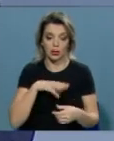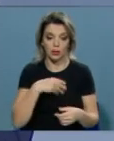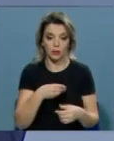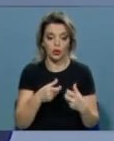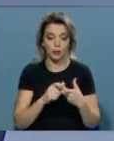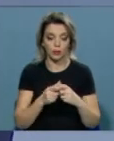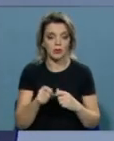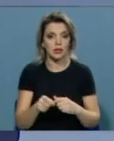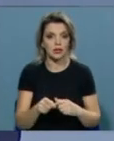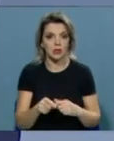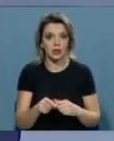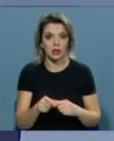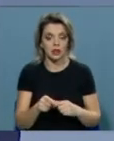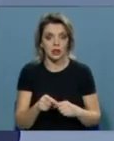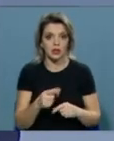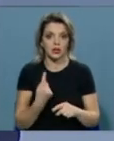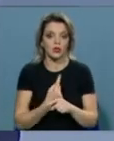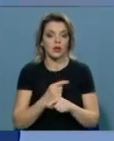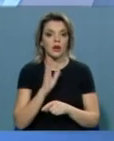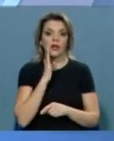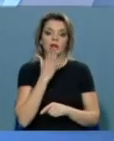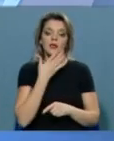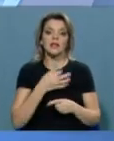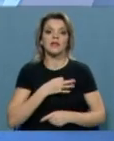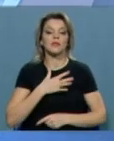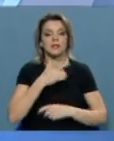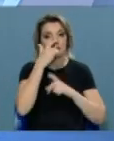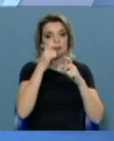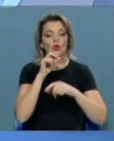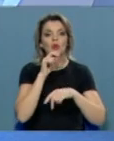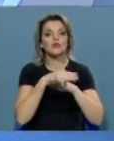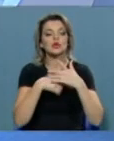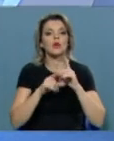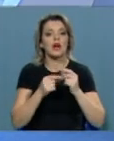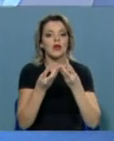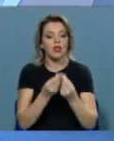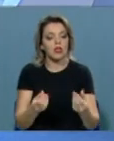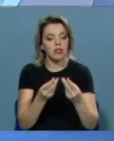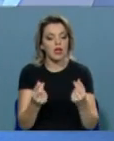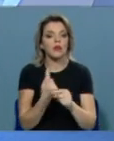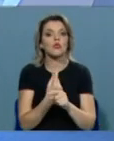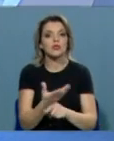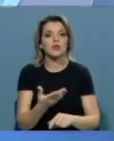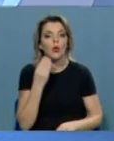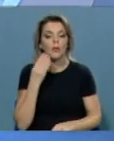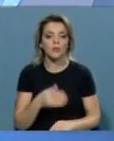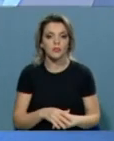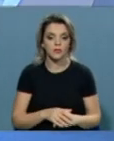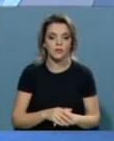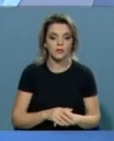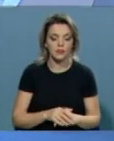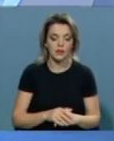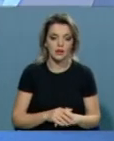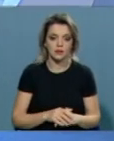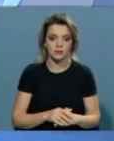e já estou bastante naquilo que depende dos próprios empresários o que é que eles podem fazer para mitigar algum efeito de imediato e já